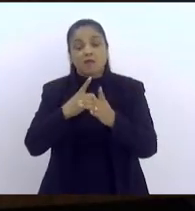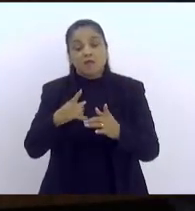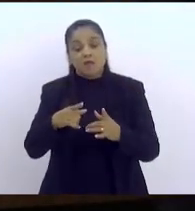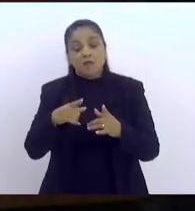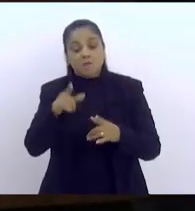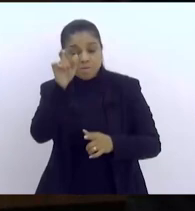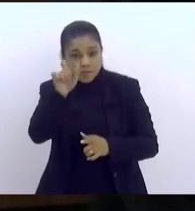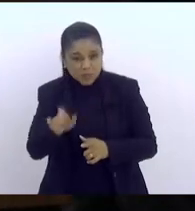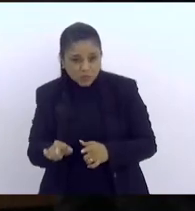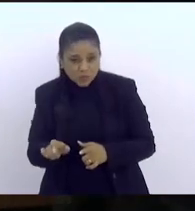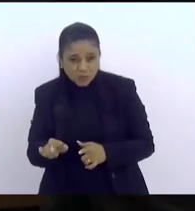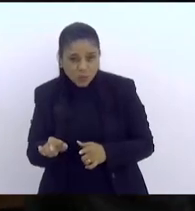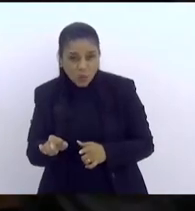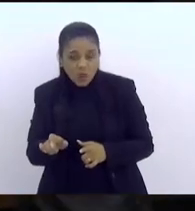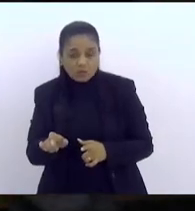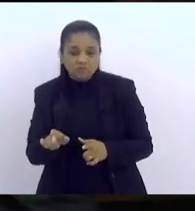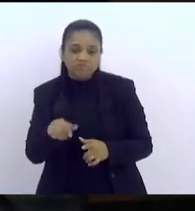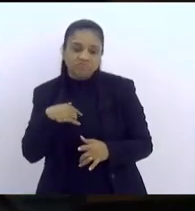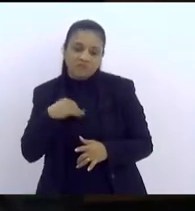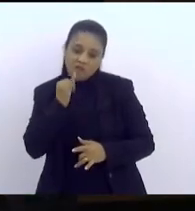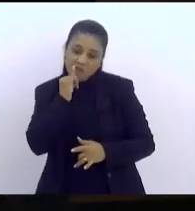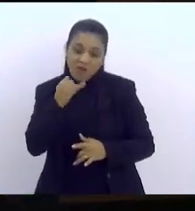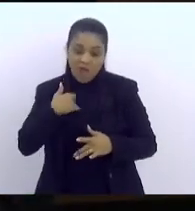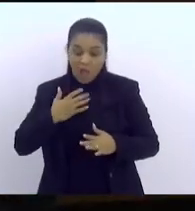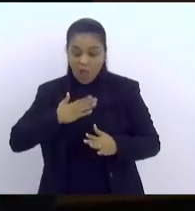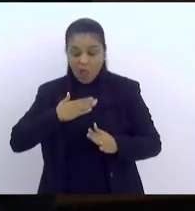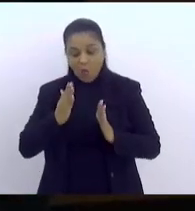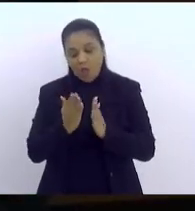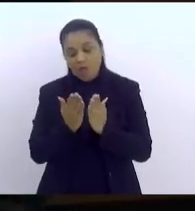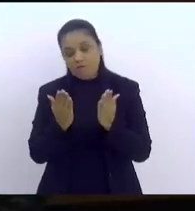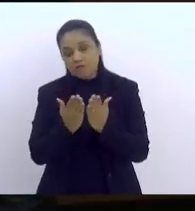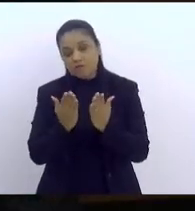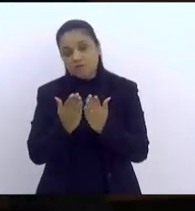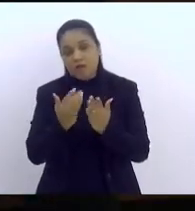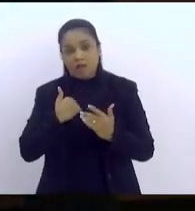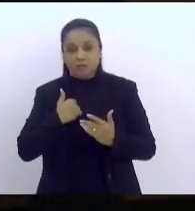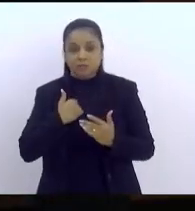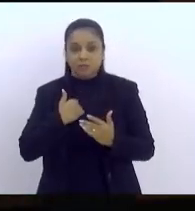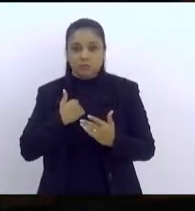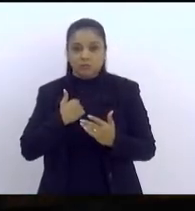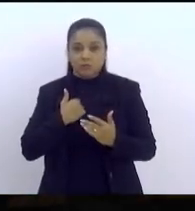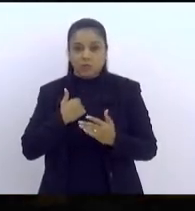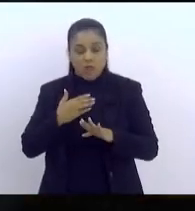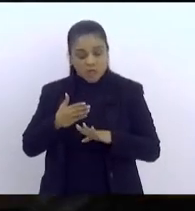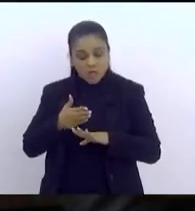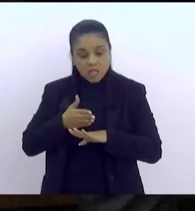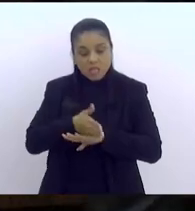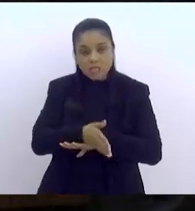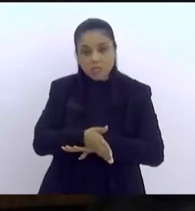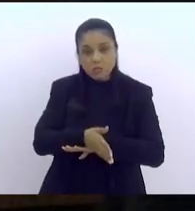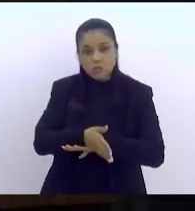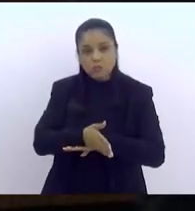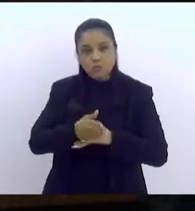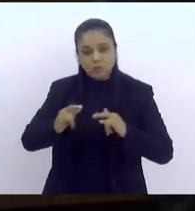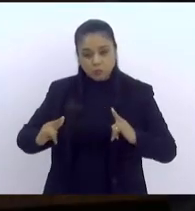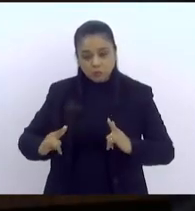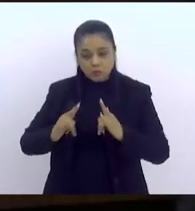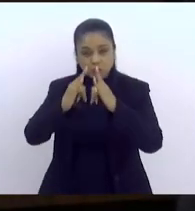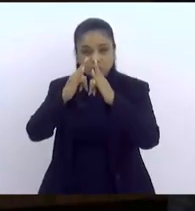dizia evangélica, se dizia, porque o evangélico